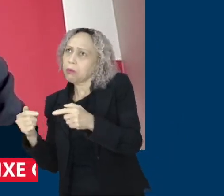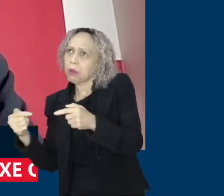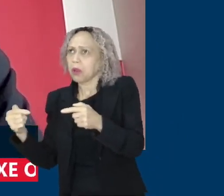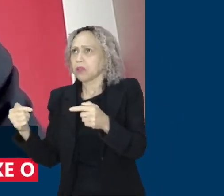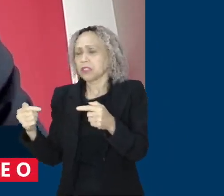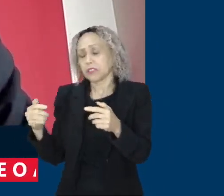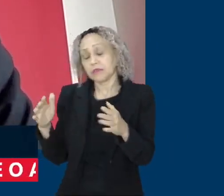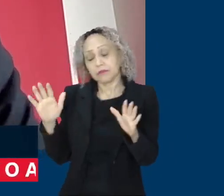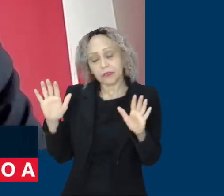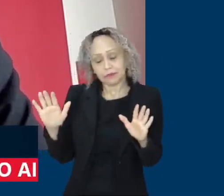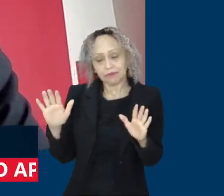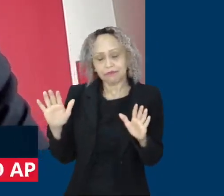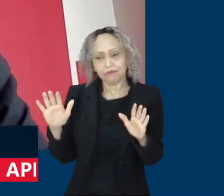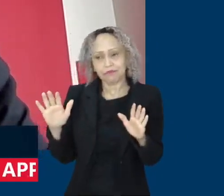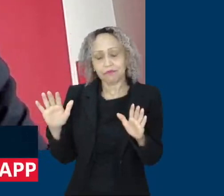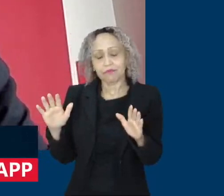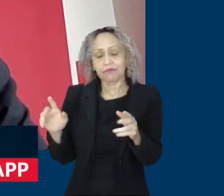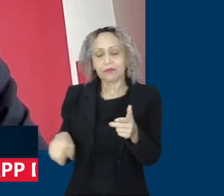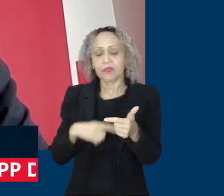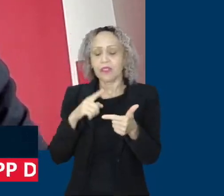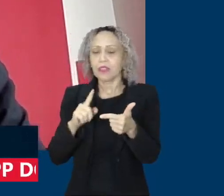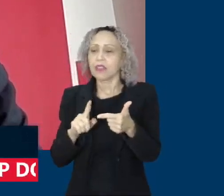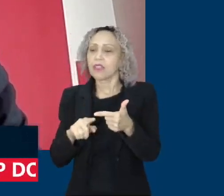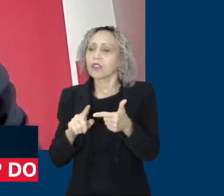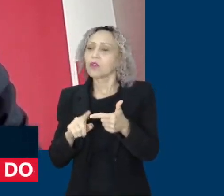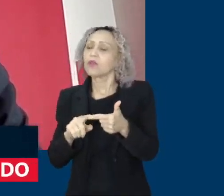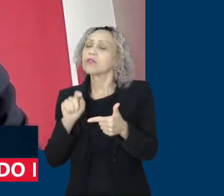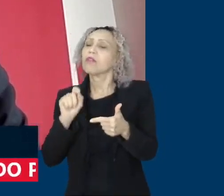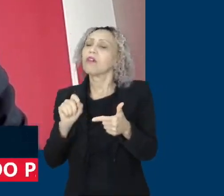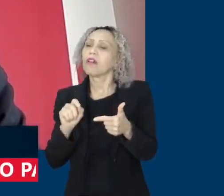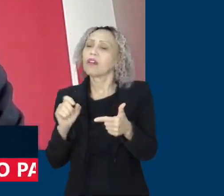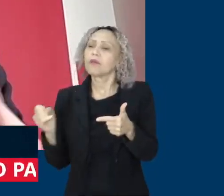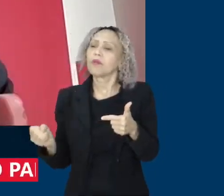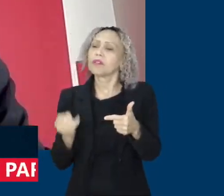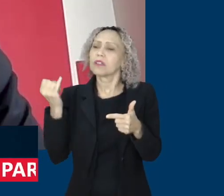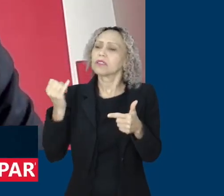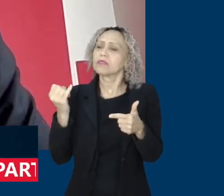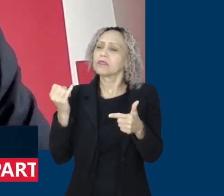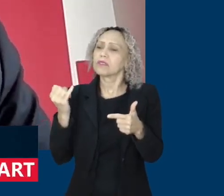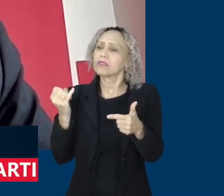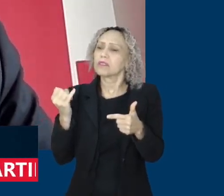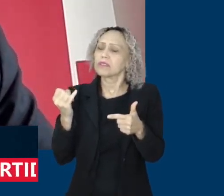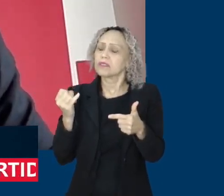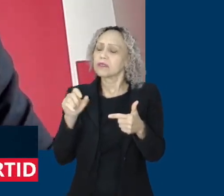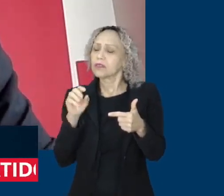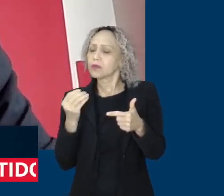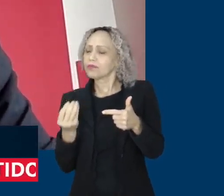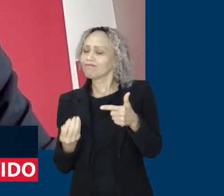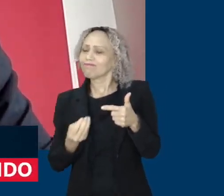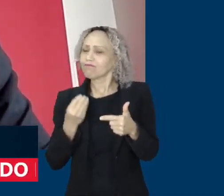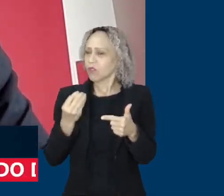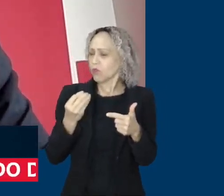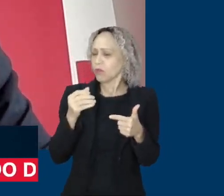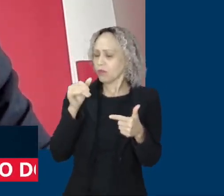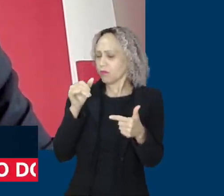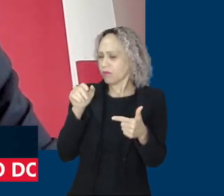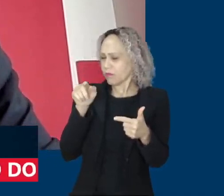Então, o segundo elemento importante, eu acho que é o recado, como você